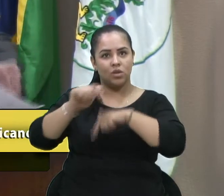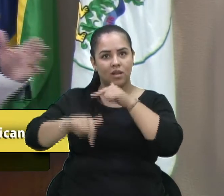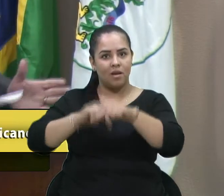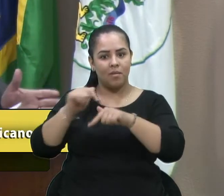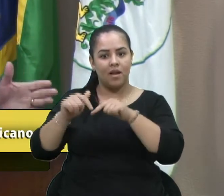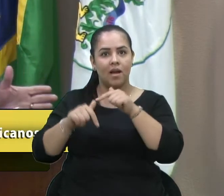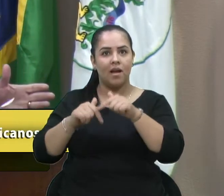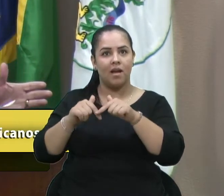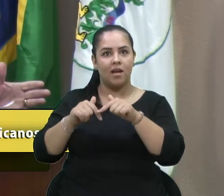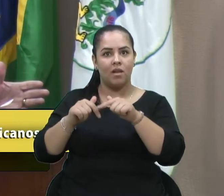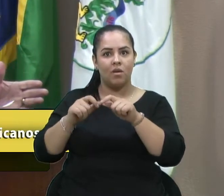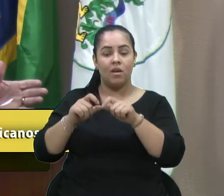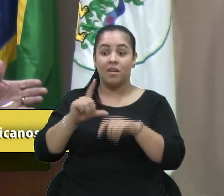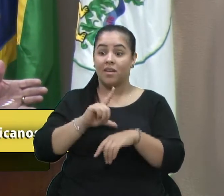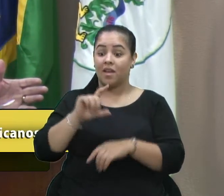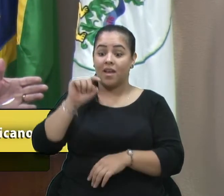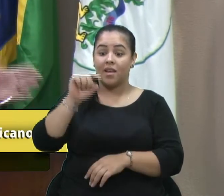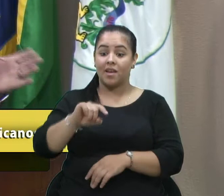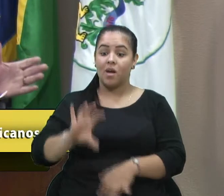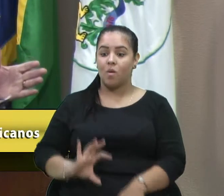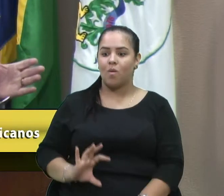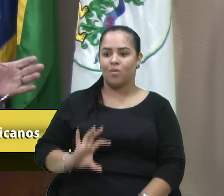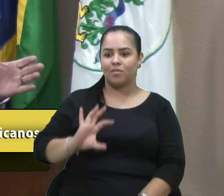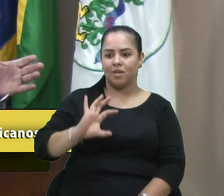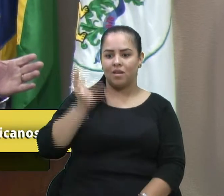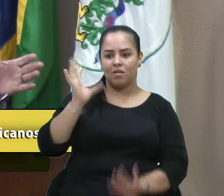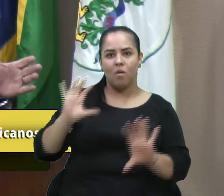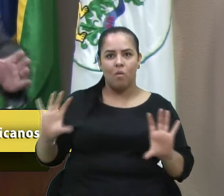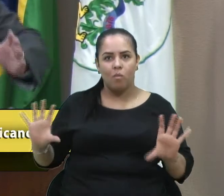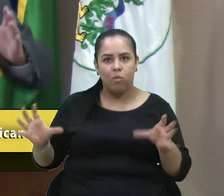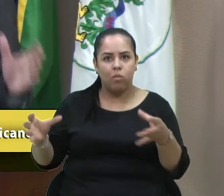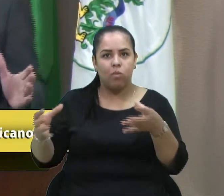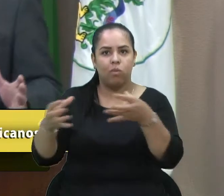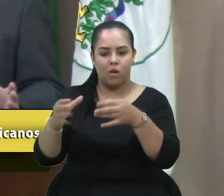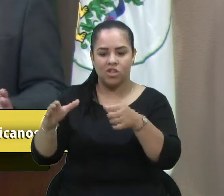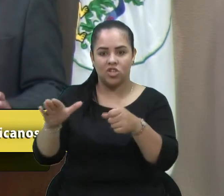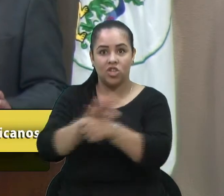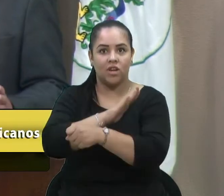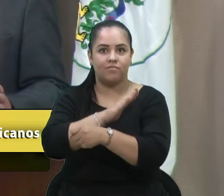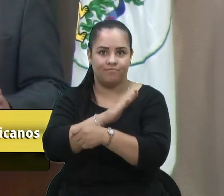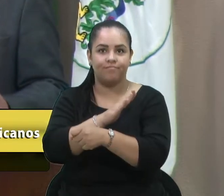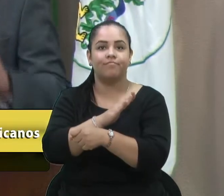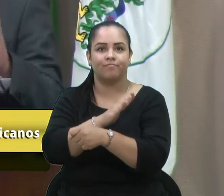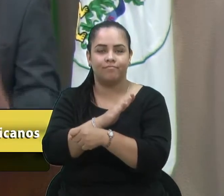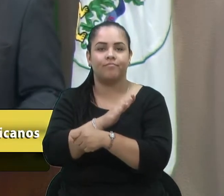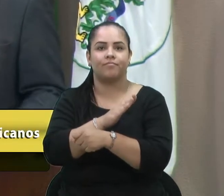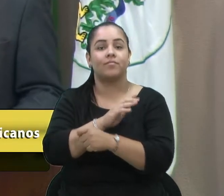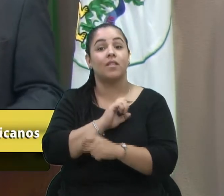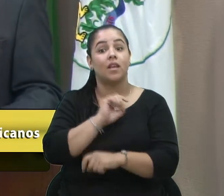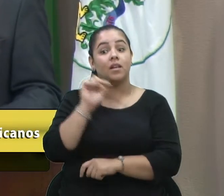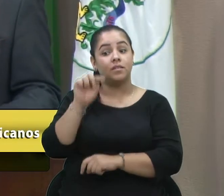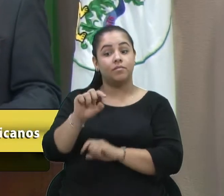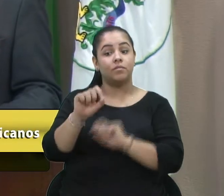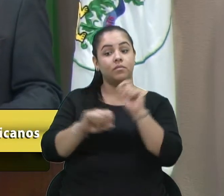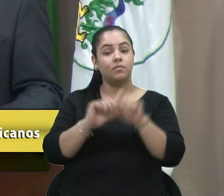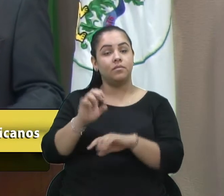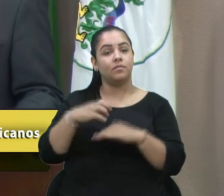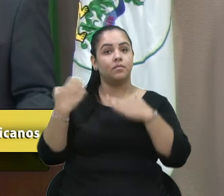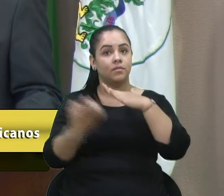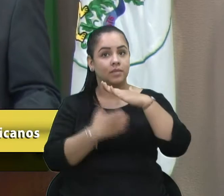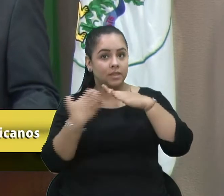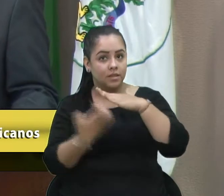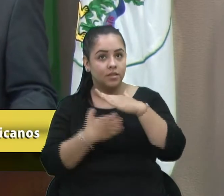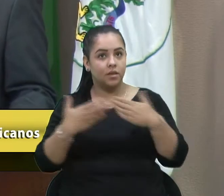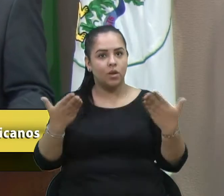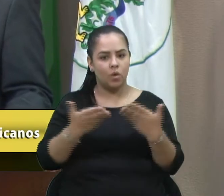as aglomerações. Então, é isso que esta empresa, que agora